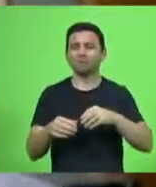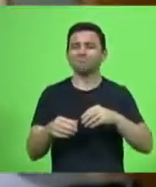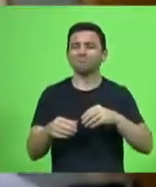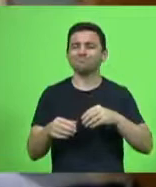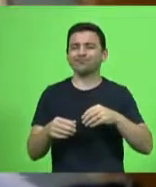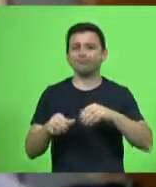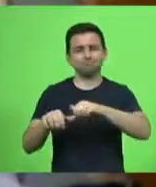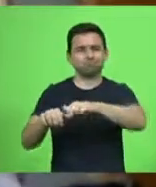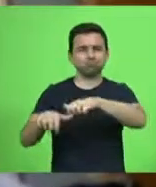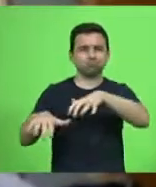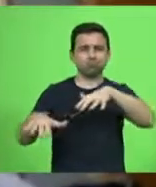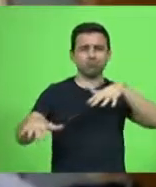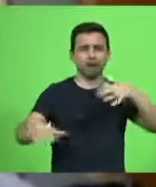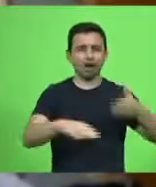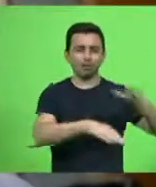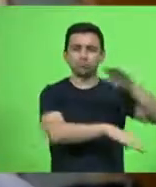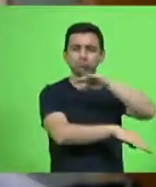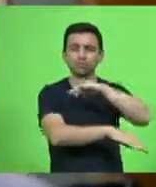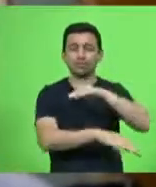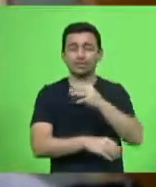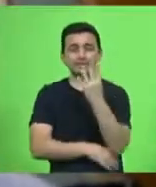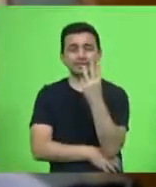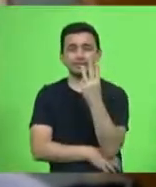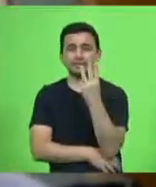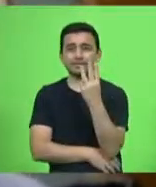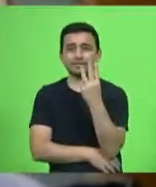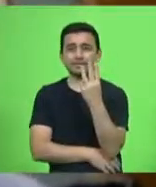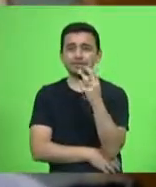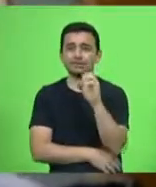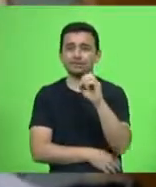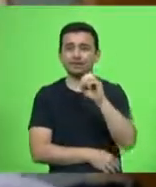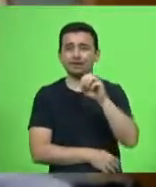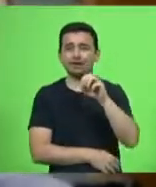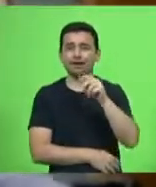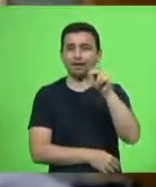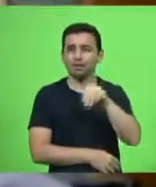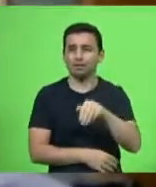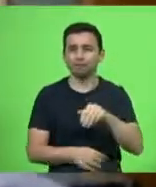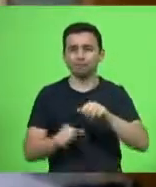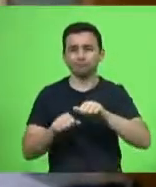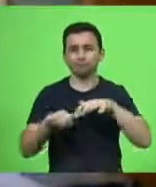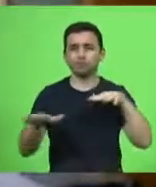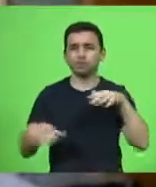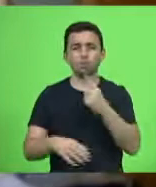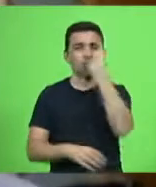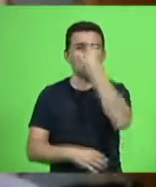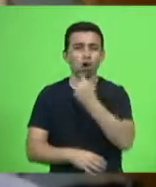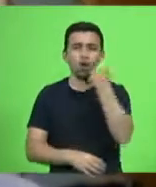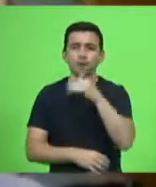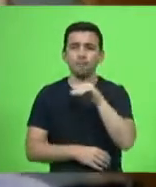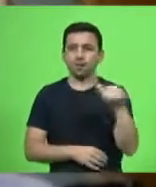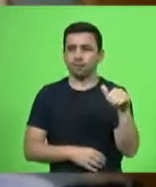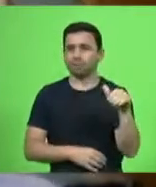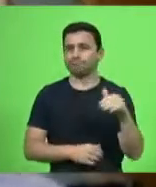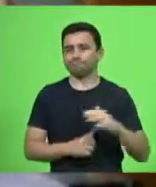fila até na Serra São Miguel. 30 quilômetros de fila, 25 quilômetros de fila. Demoramos uma hora e meia para fazer